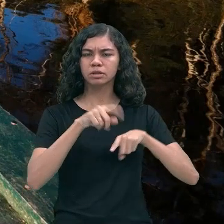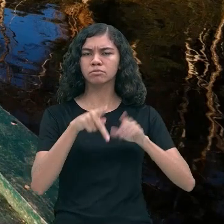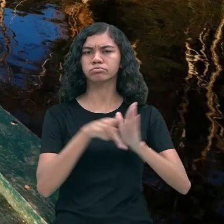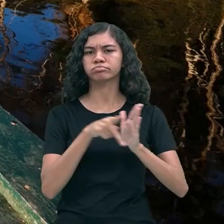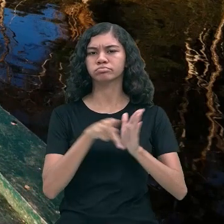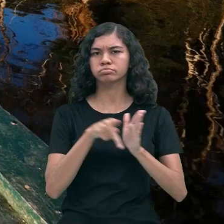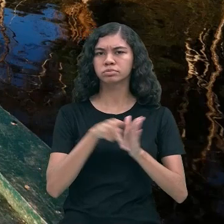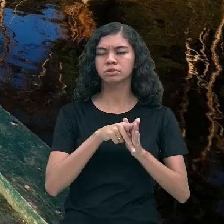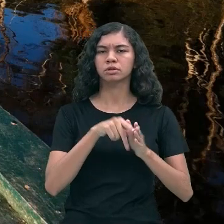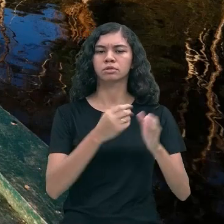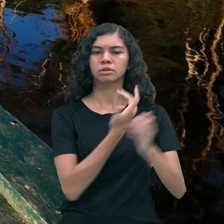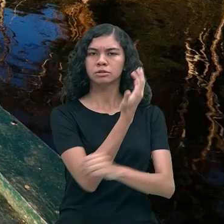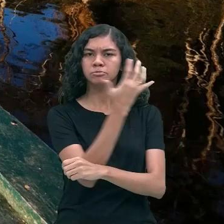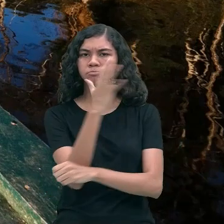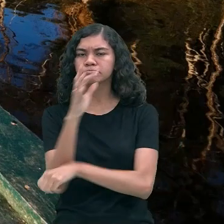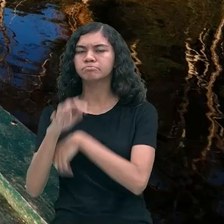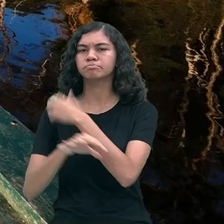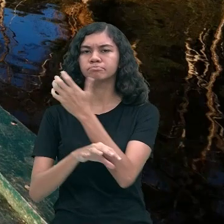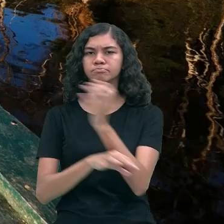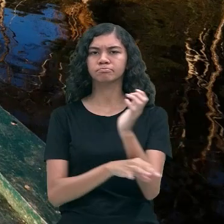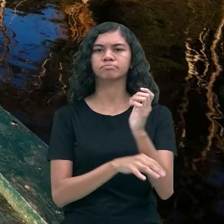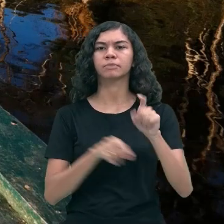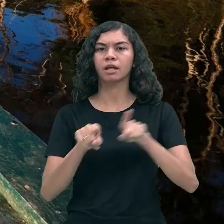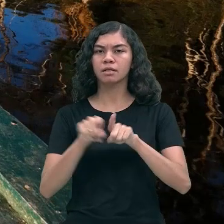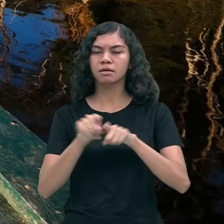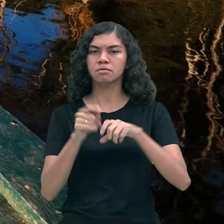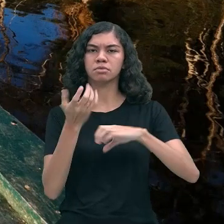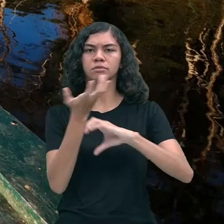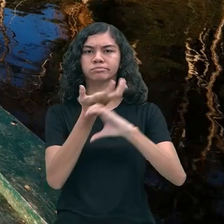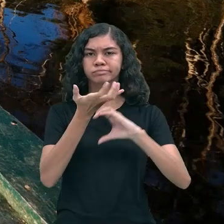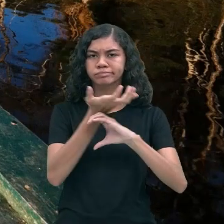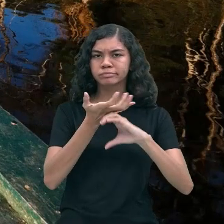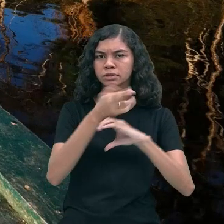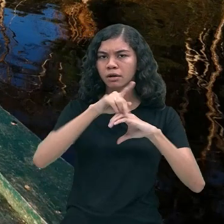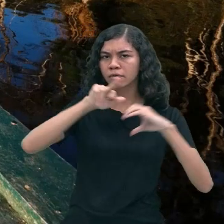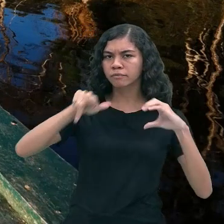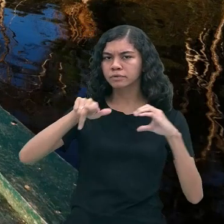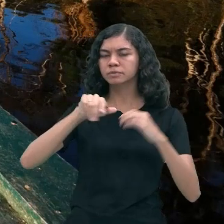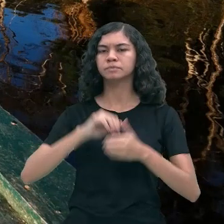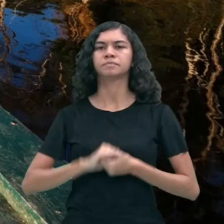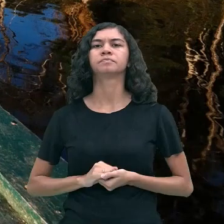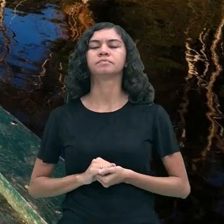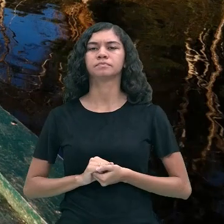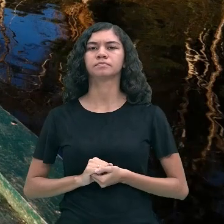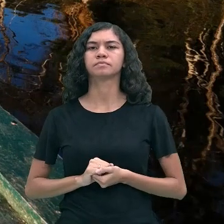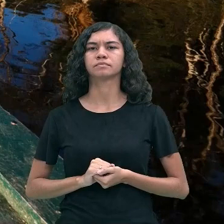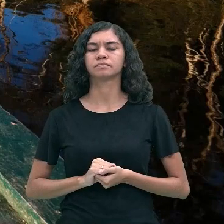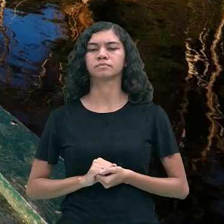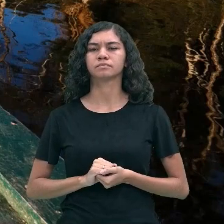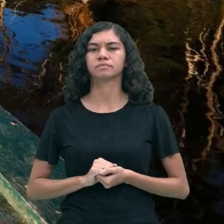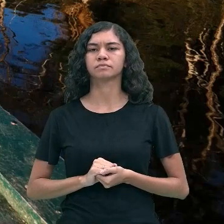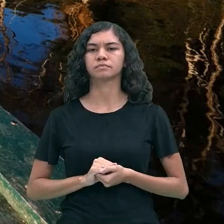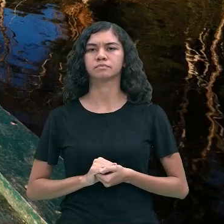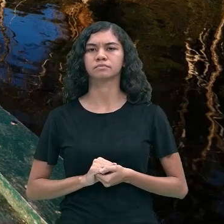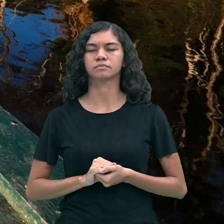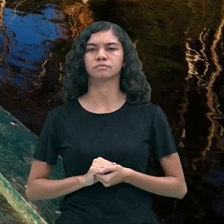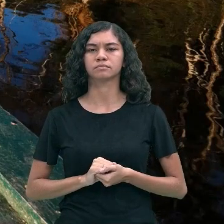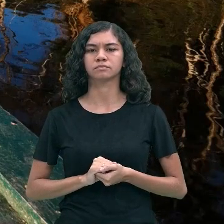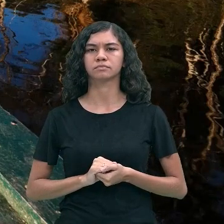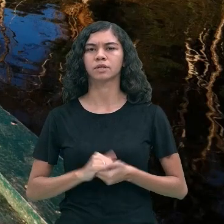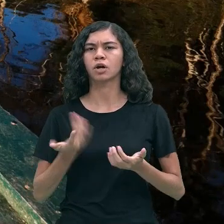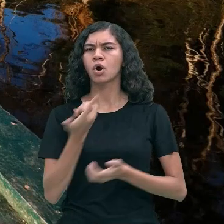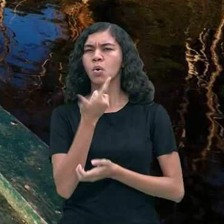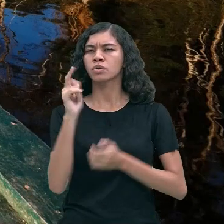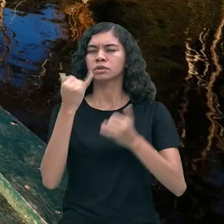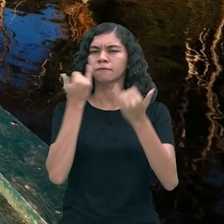os recursos vegetais e também a fauna. Então, a gente agora verifica outras informações sobre a floresta